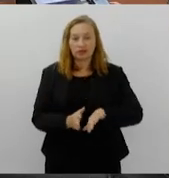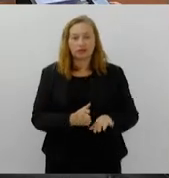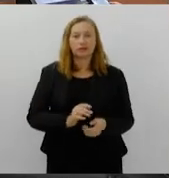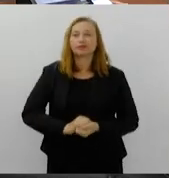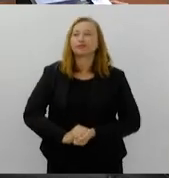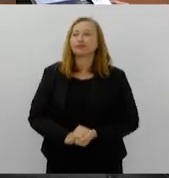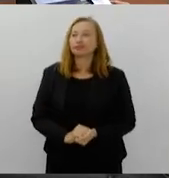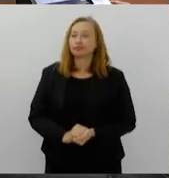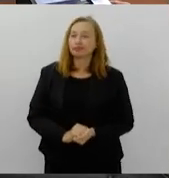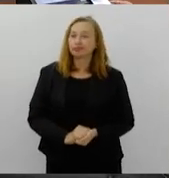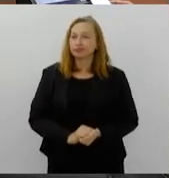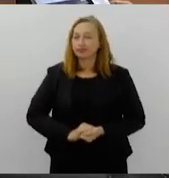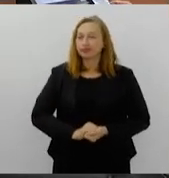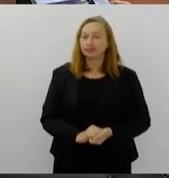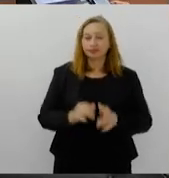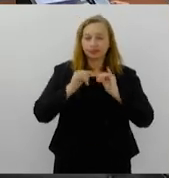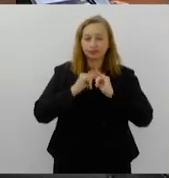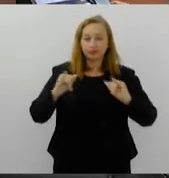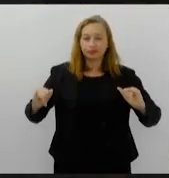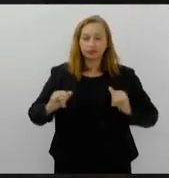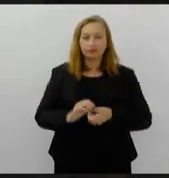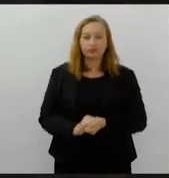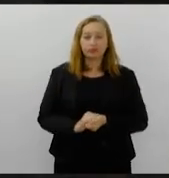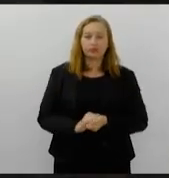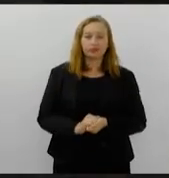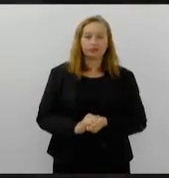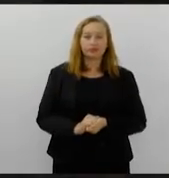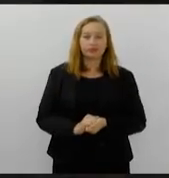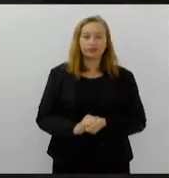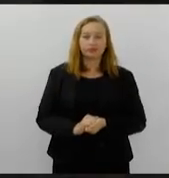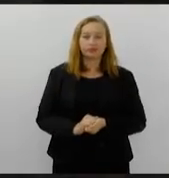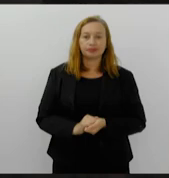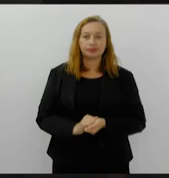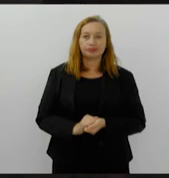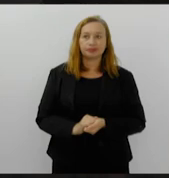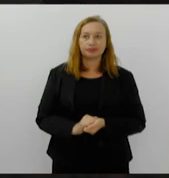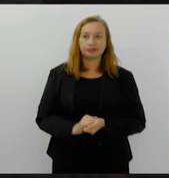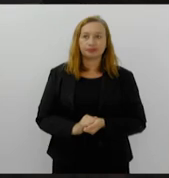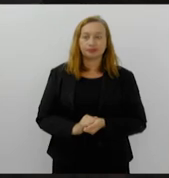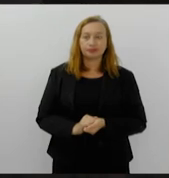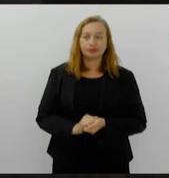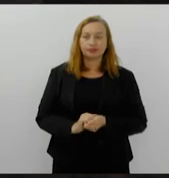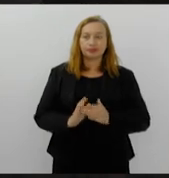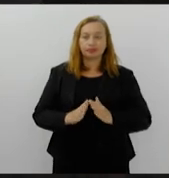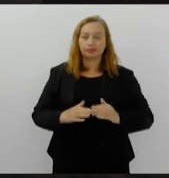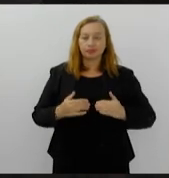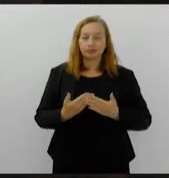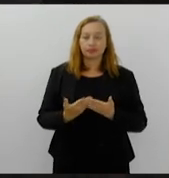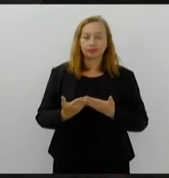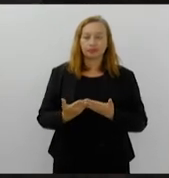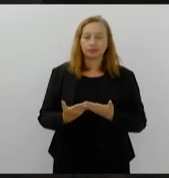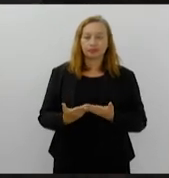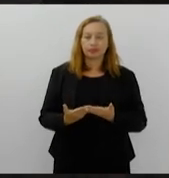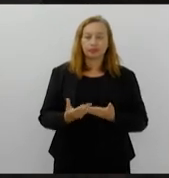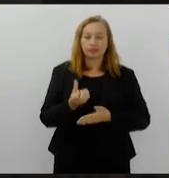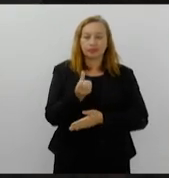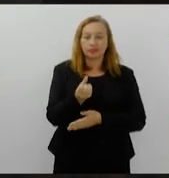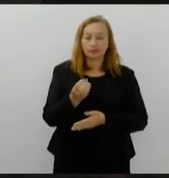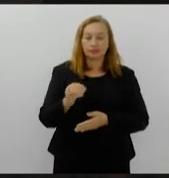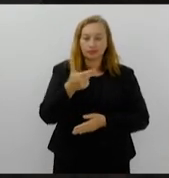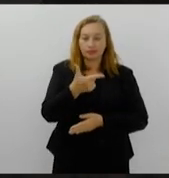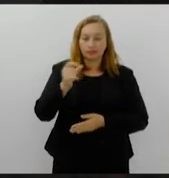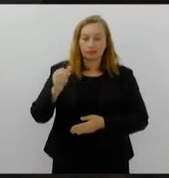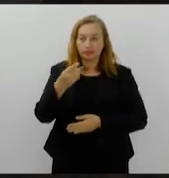técnicas. Anuncio requerimento número 60 de 2024, de autoria da